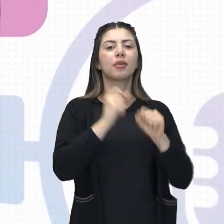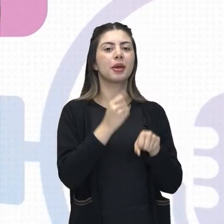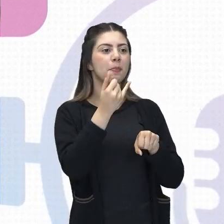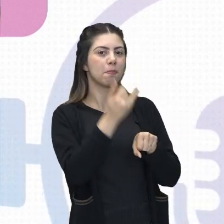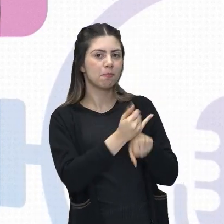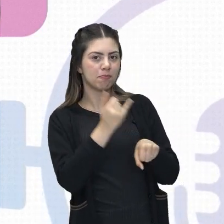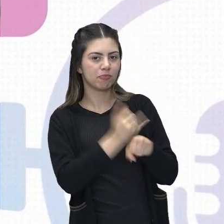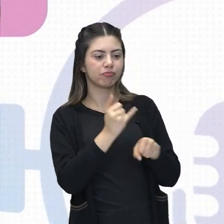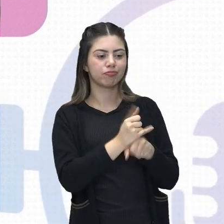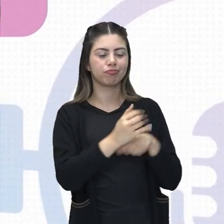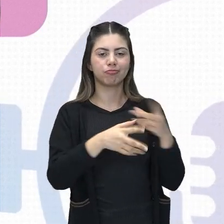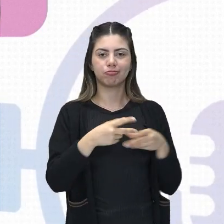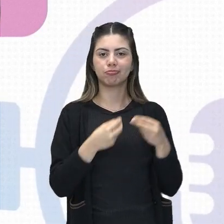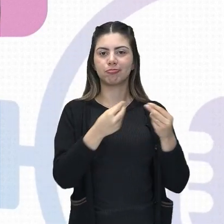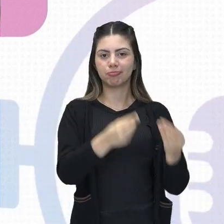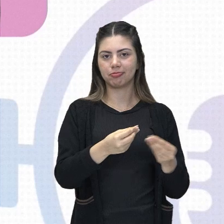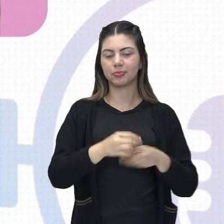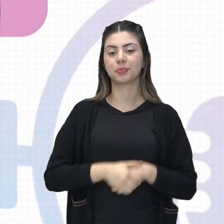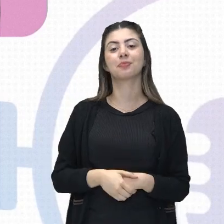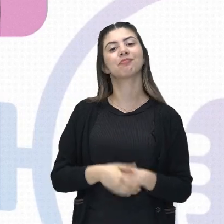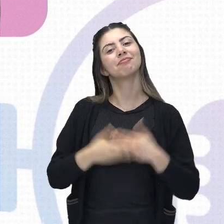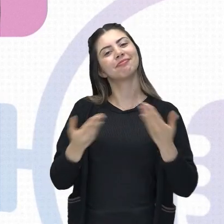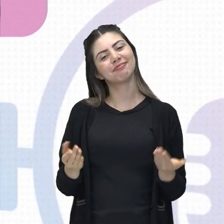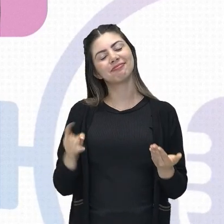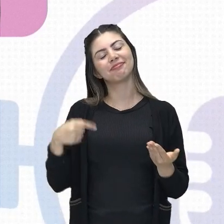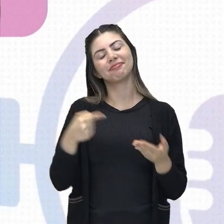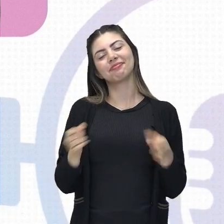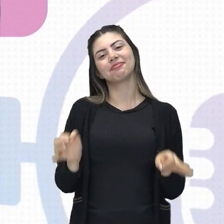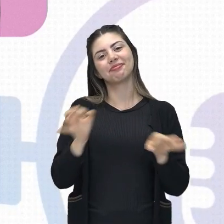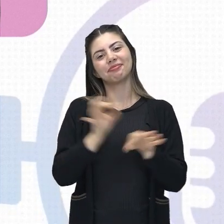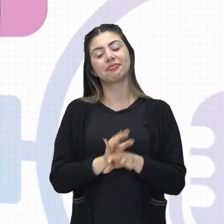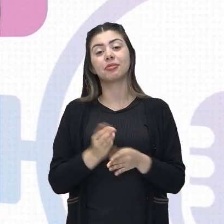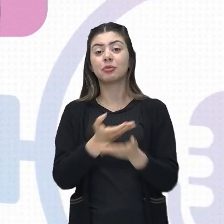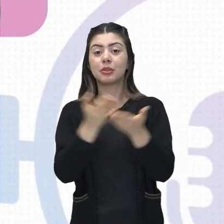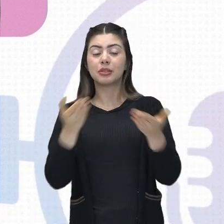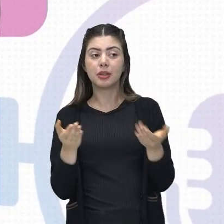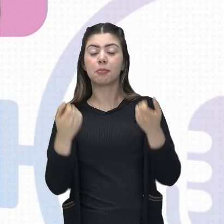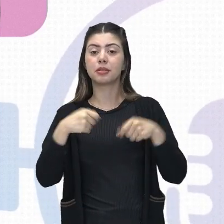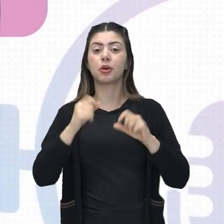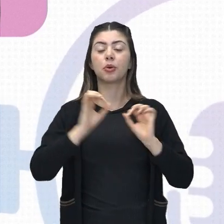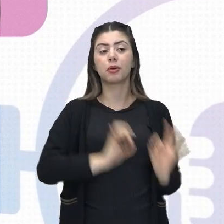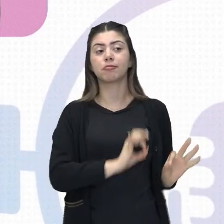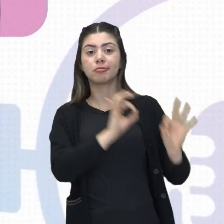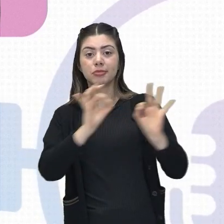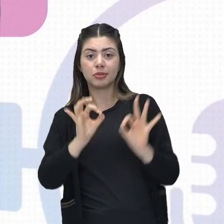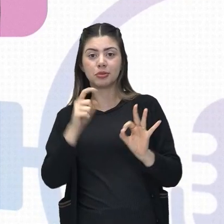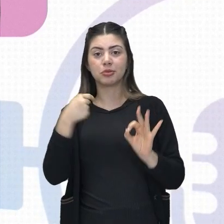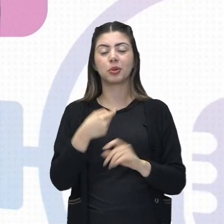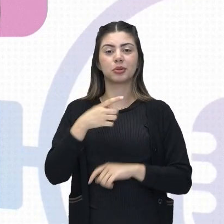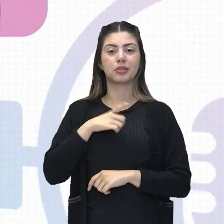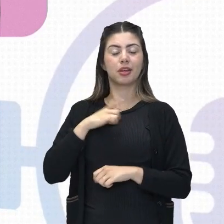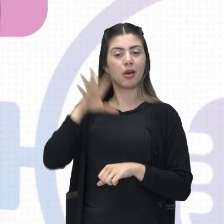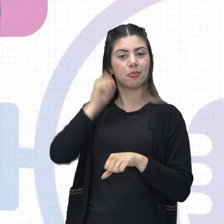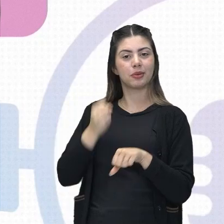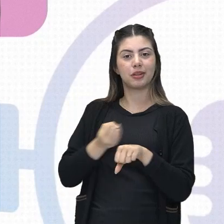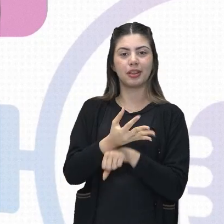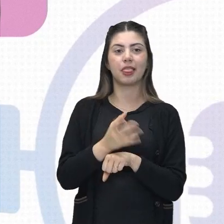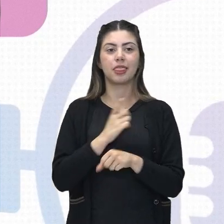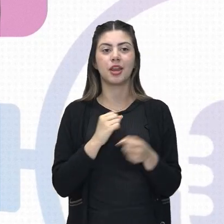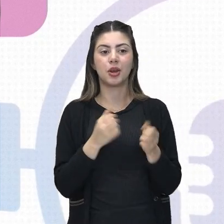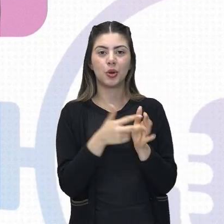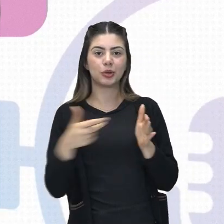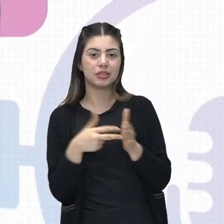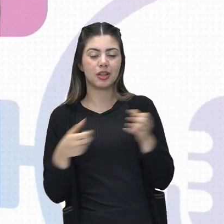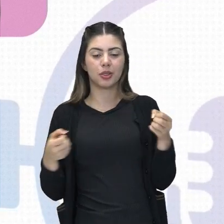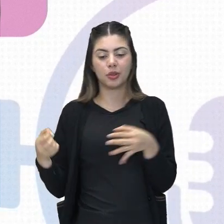por equipe. E por hoje é isso, pessoal. Continue acompanhando o podcast para mais atualizações diárias sobre